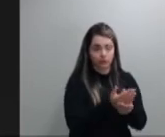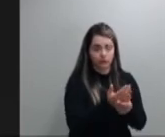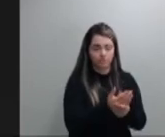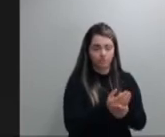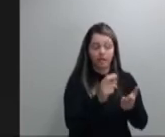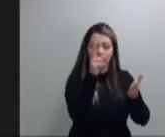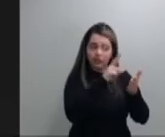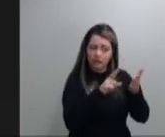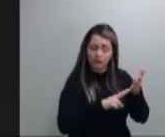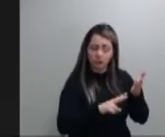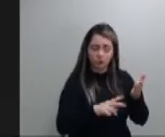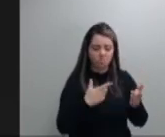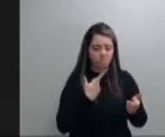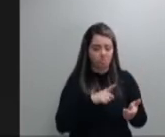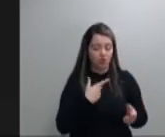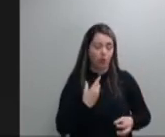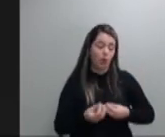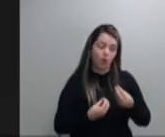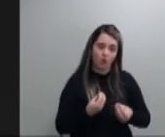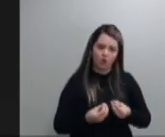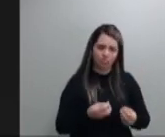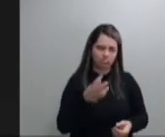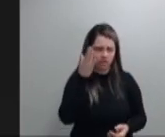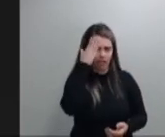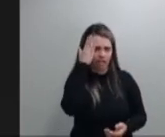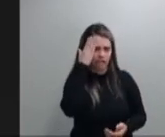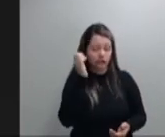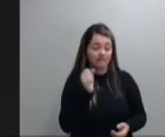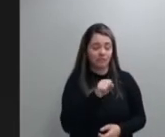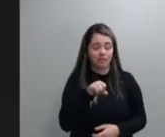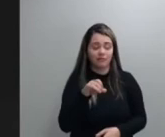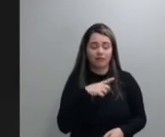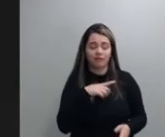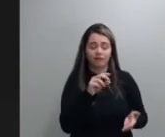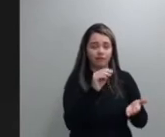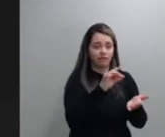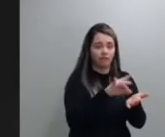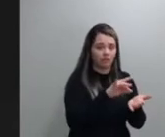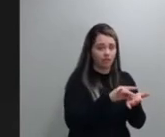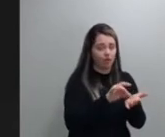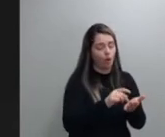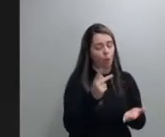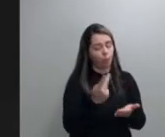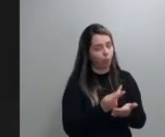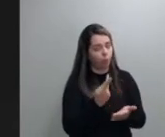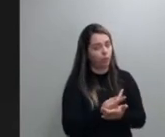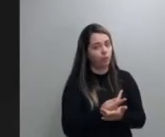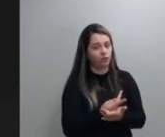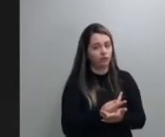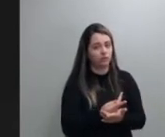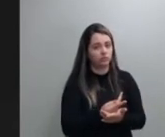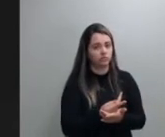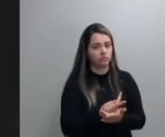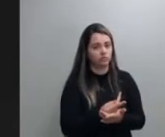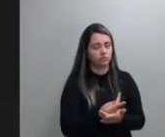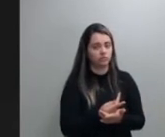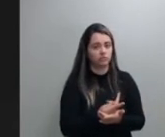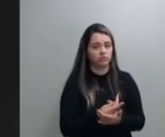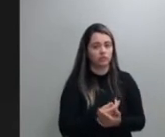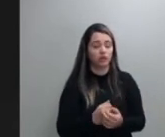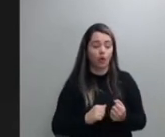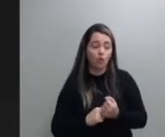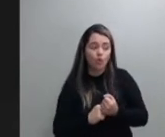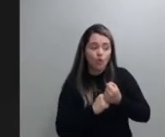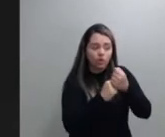recorrido não dá conta da existência de rejulgamento da causa. Dá conta da existência de suprimento de uma